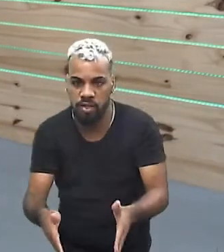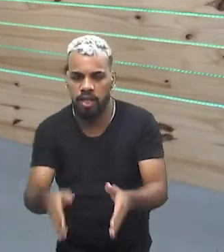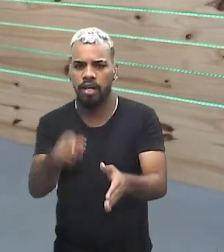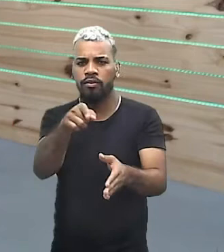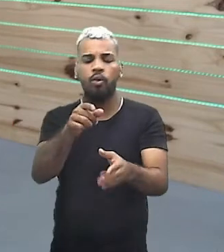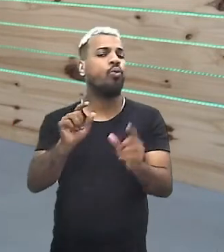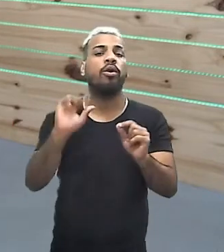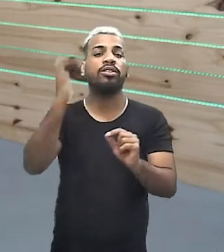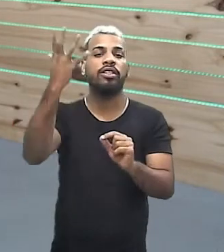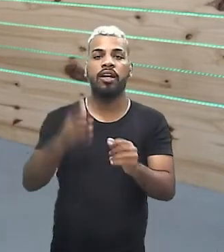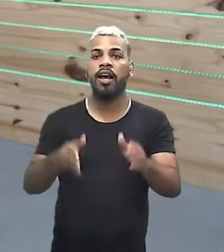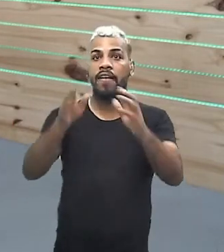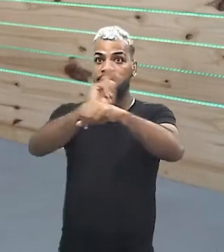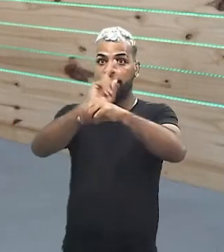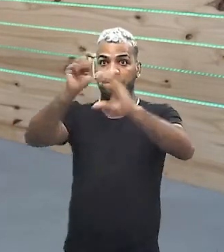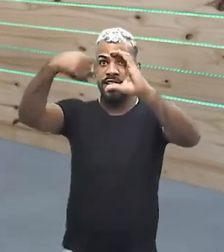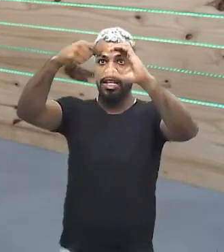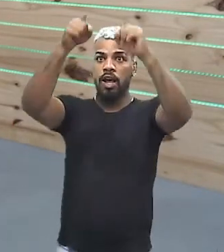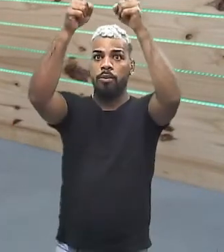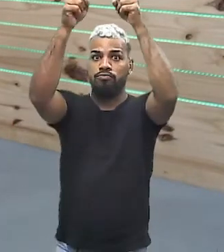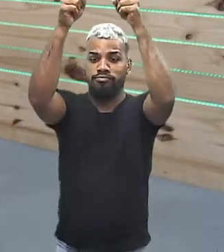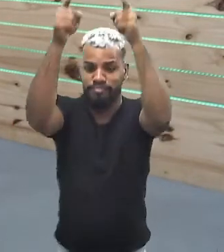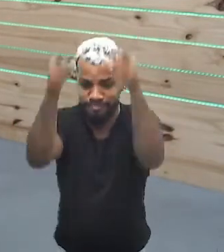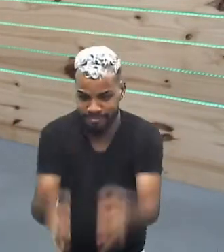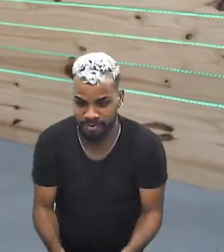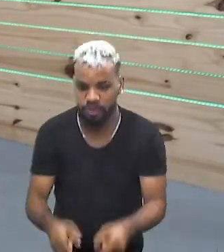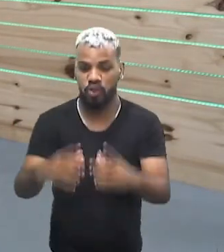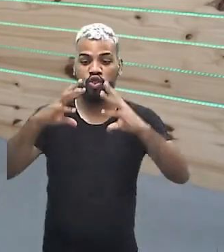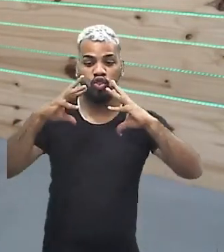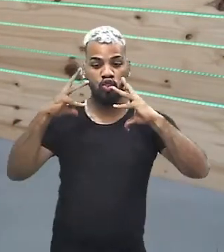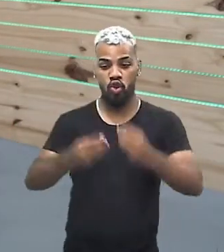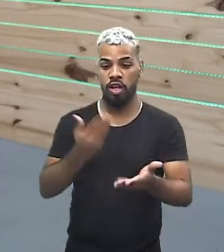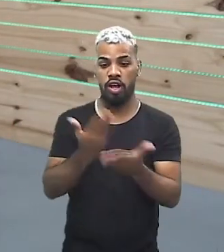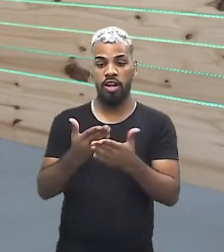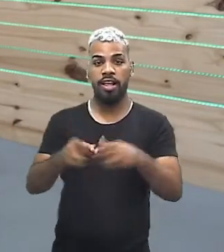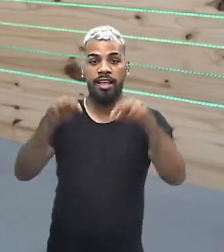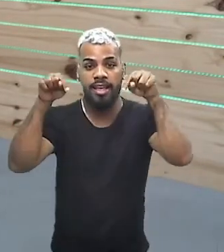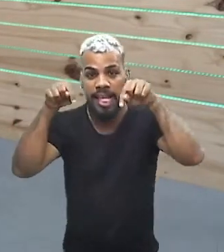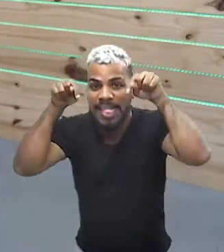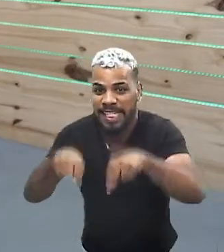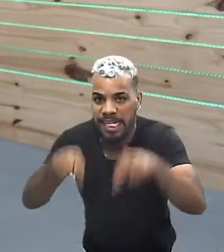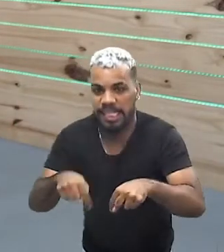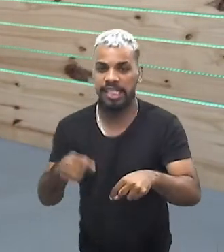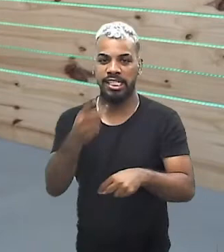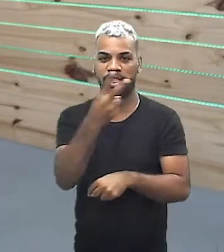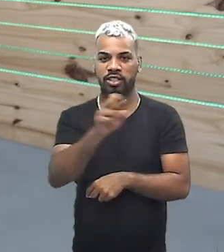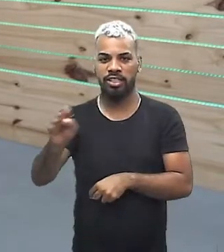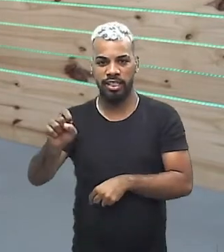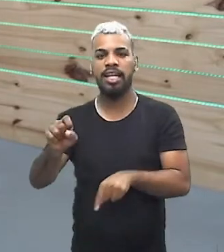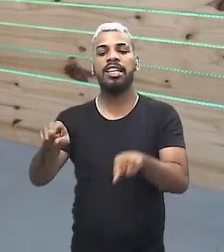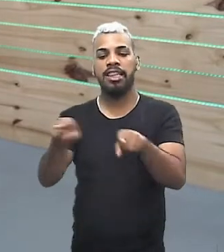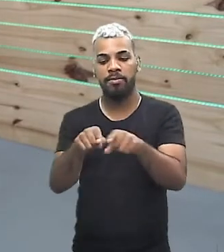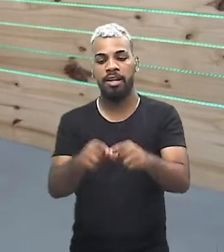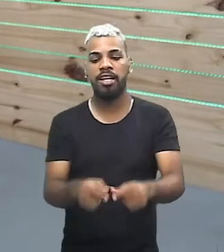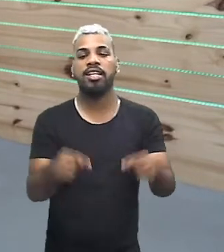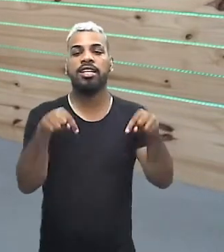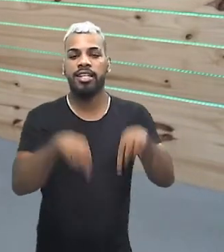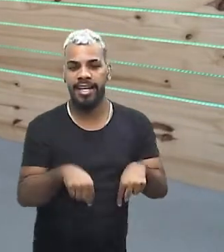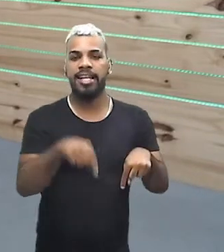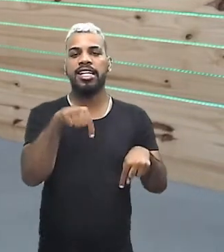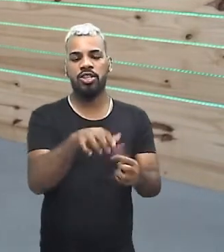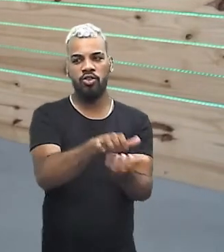na aba vídeos tem todas as aulas que rolaram nesse segundo semestre e no primeiro se mexe aqui